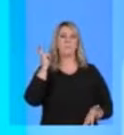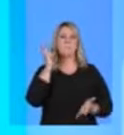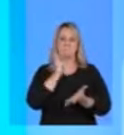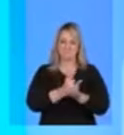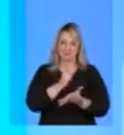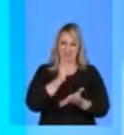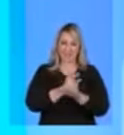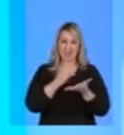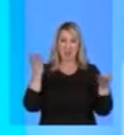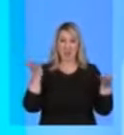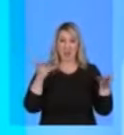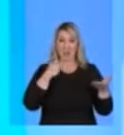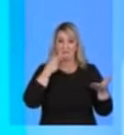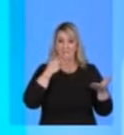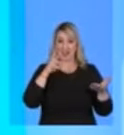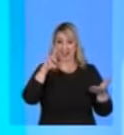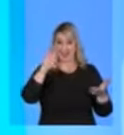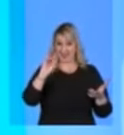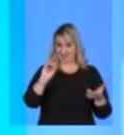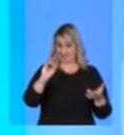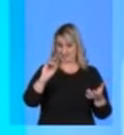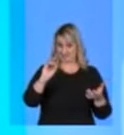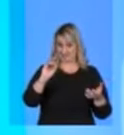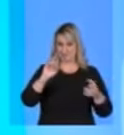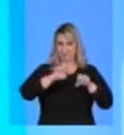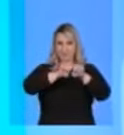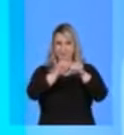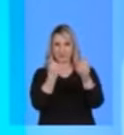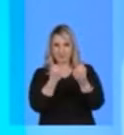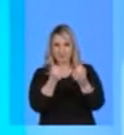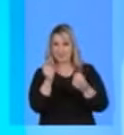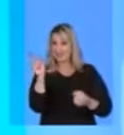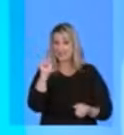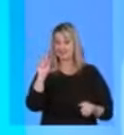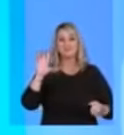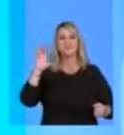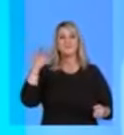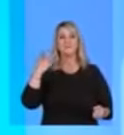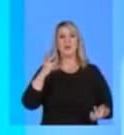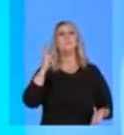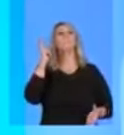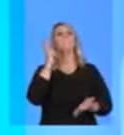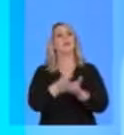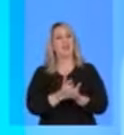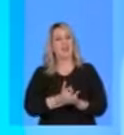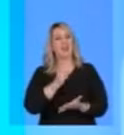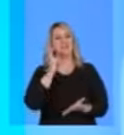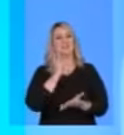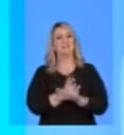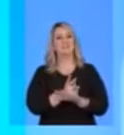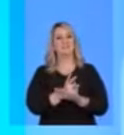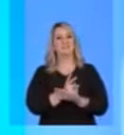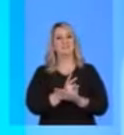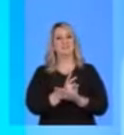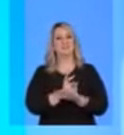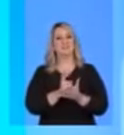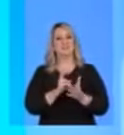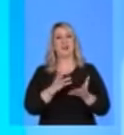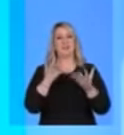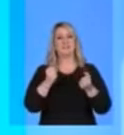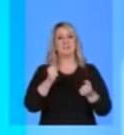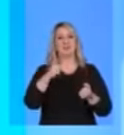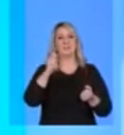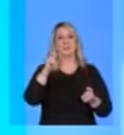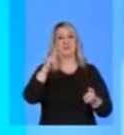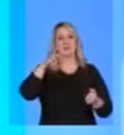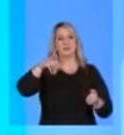mesmos que agora dizem que a cidade do Rio de Janeiro ia quebrar e não quebrou são os mesmos que abraçaram a Perimetral e